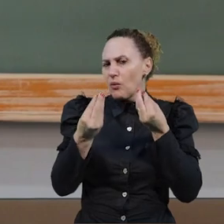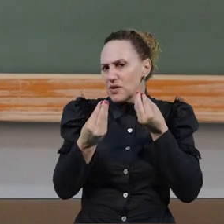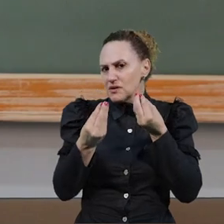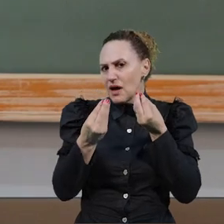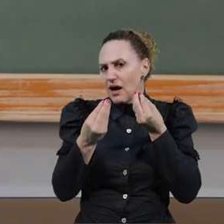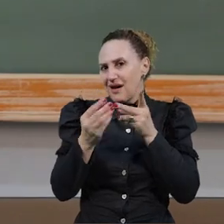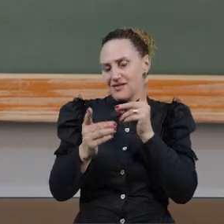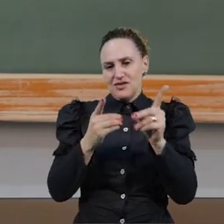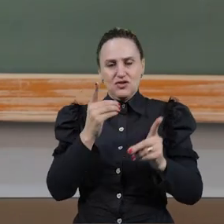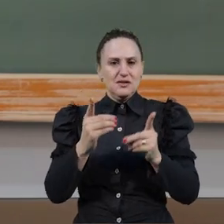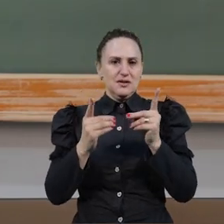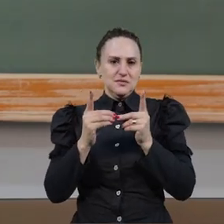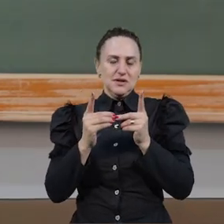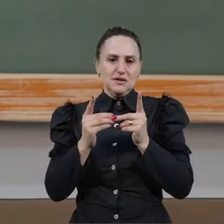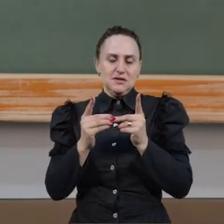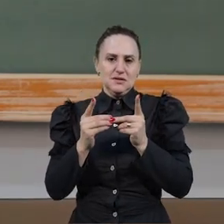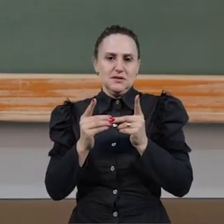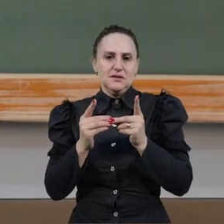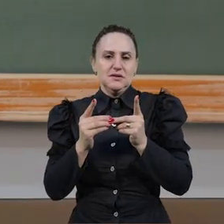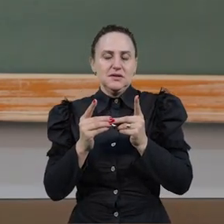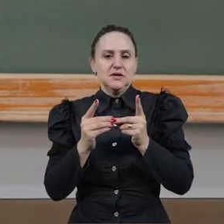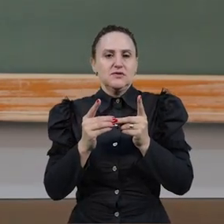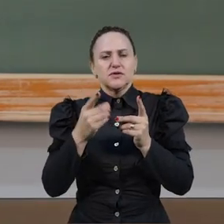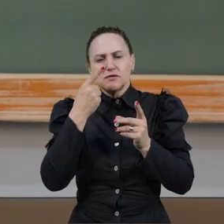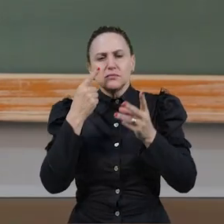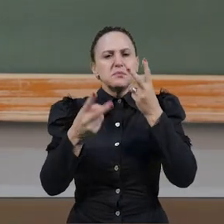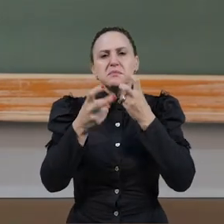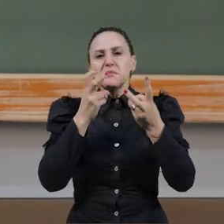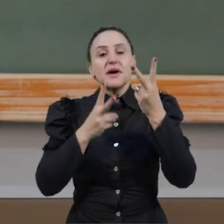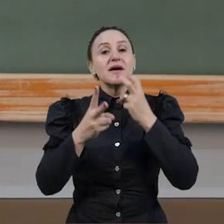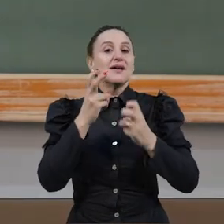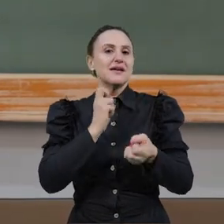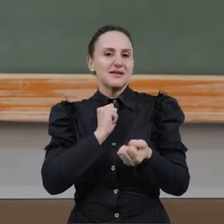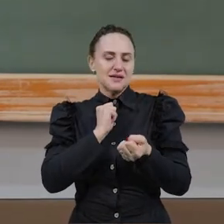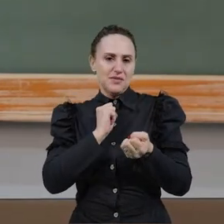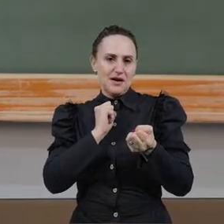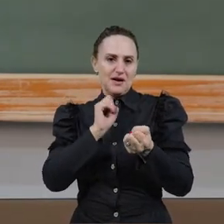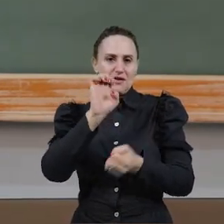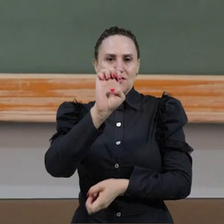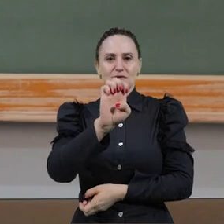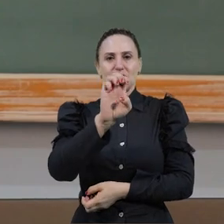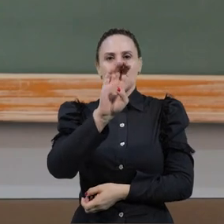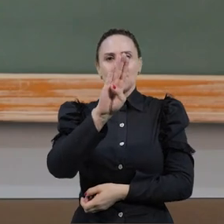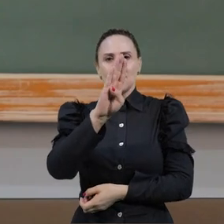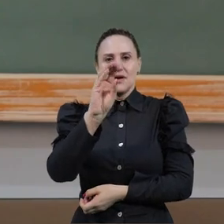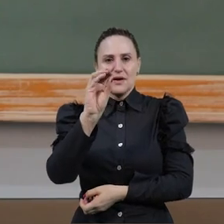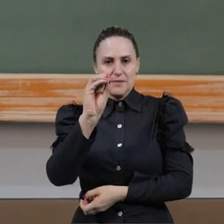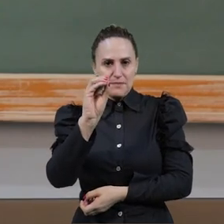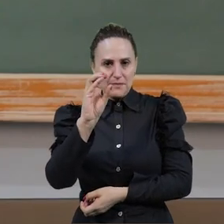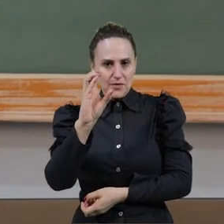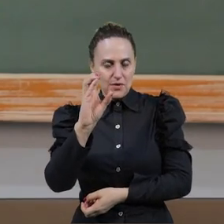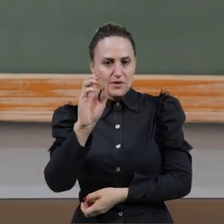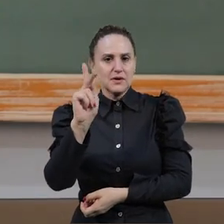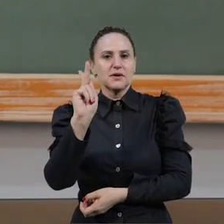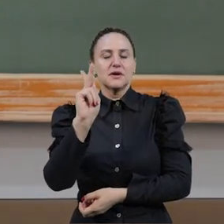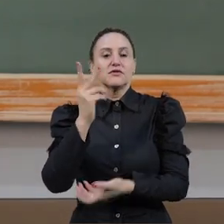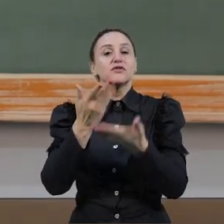dinâmica? Então vocês vão verificar isso no e-book que vocês irão estudar durante a